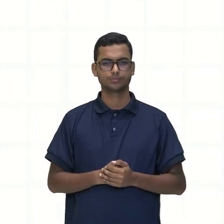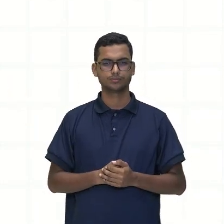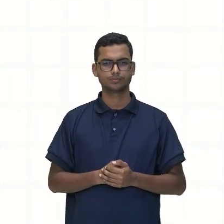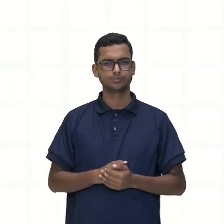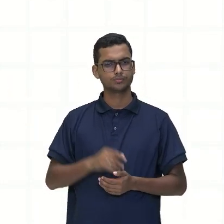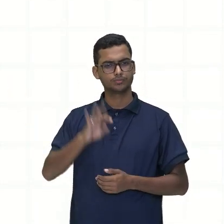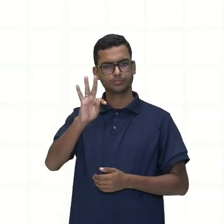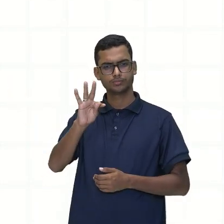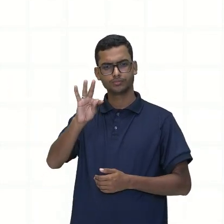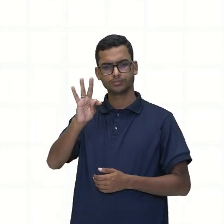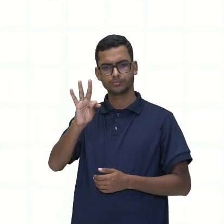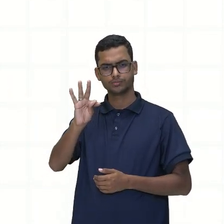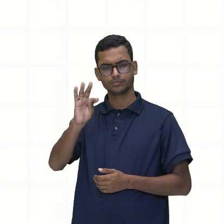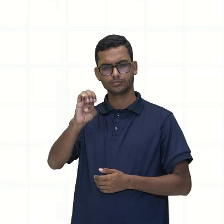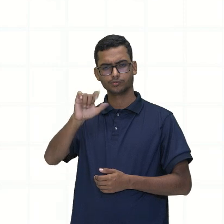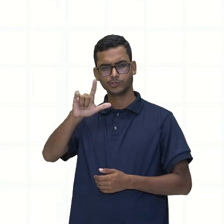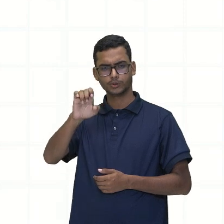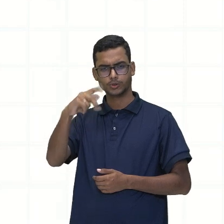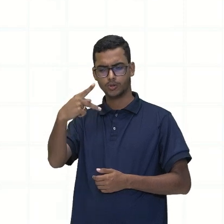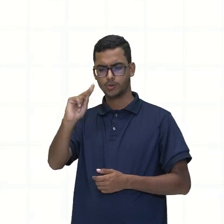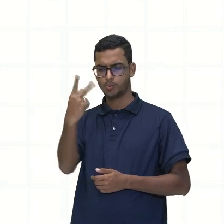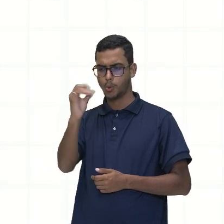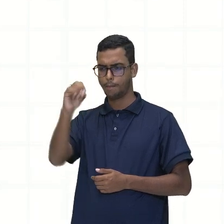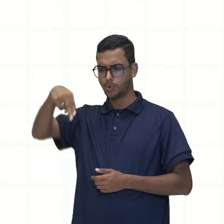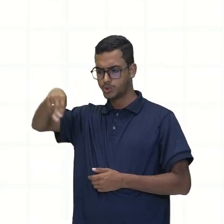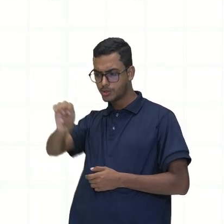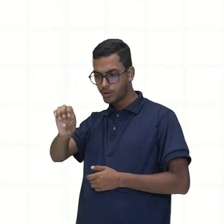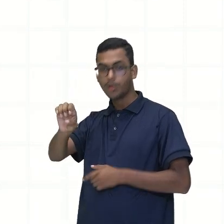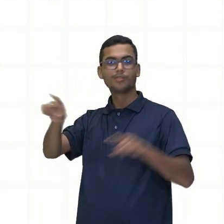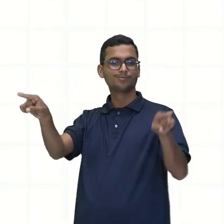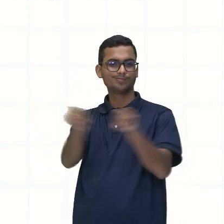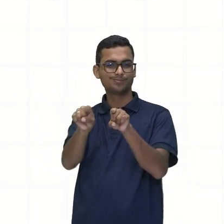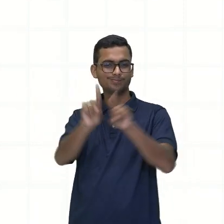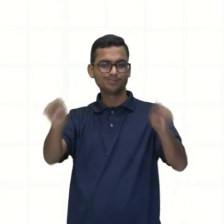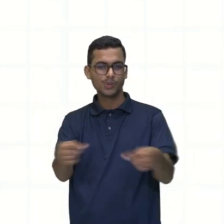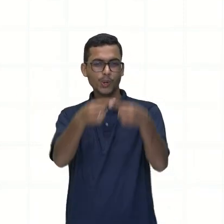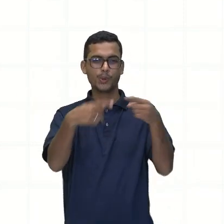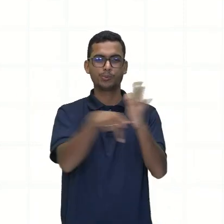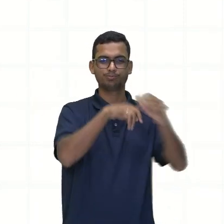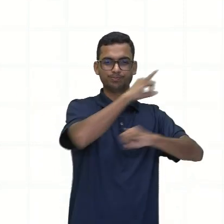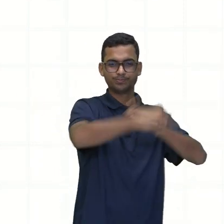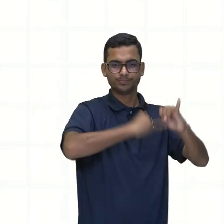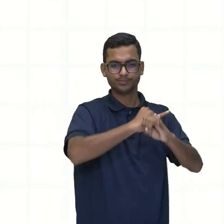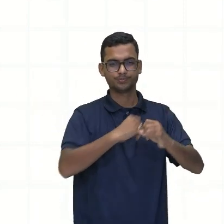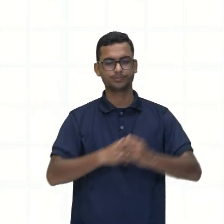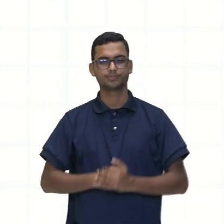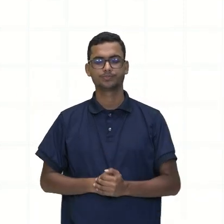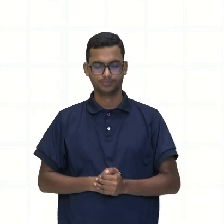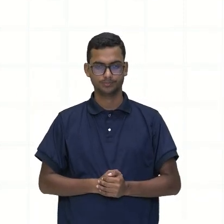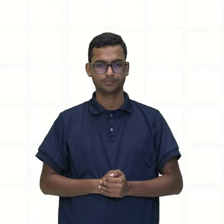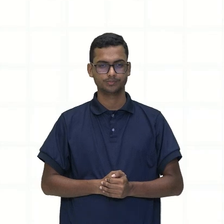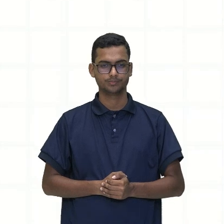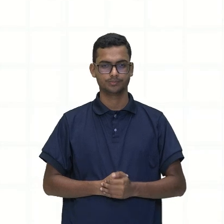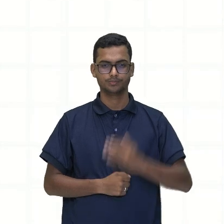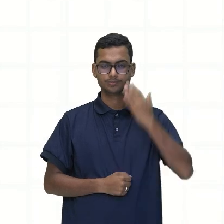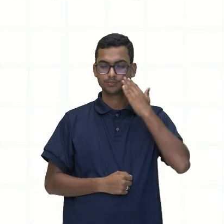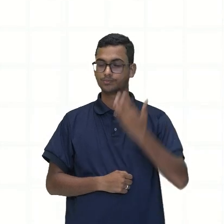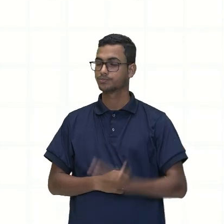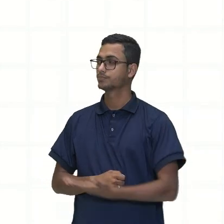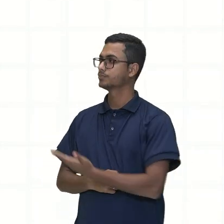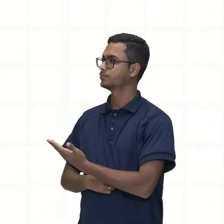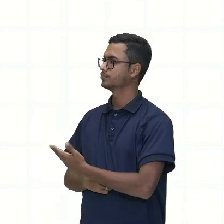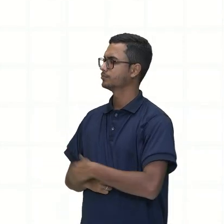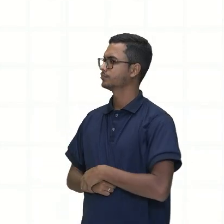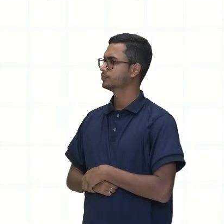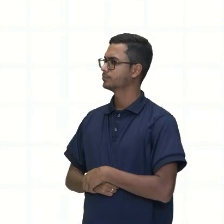Telephone, né? A gente utiliza bastante, não é? Com a internet. Fiber optic cables and TV cables. A palavra